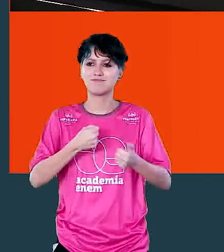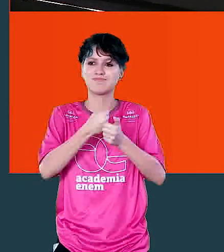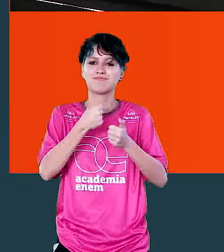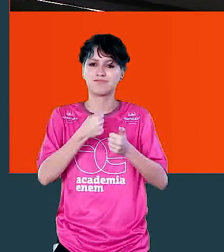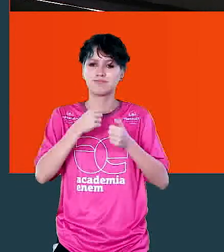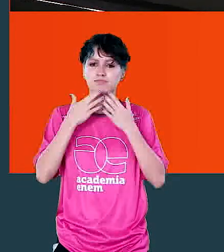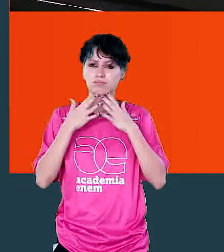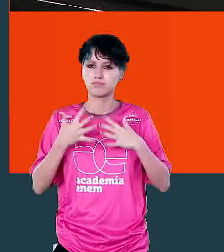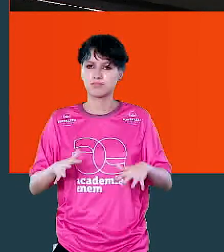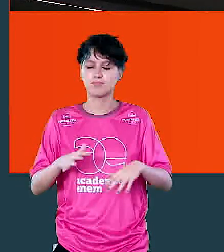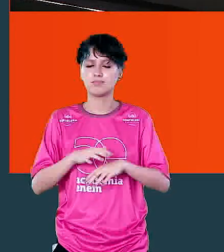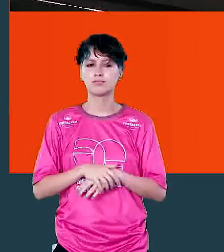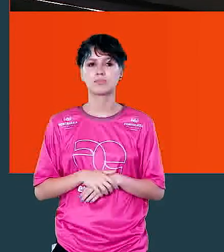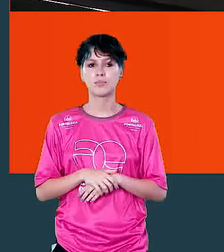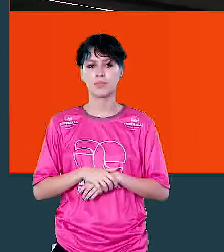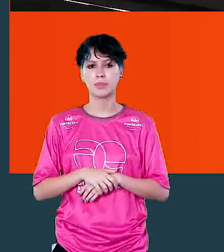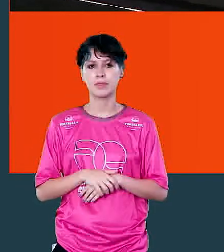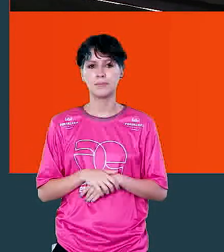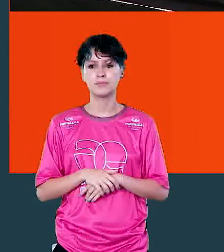errada?